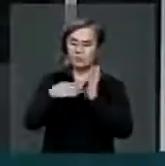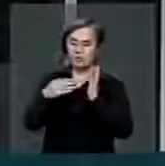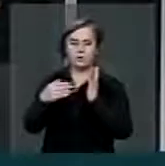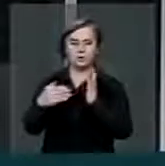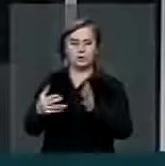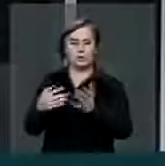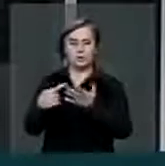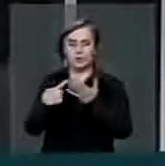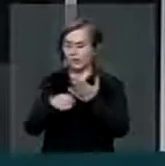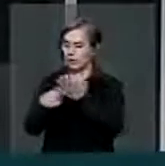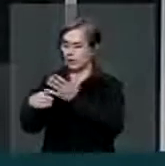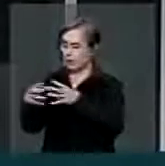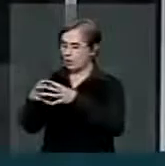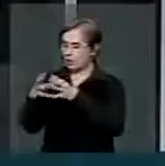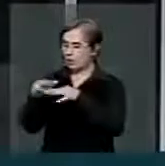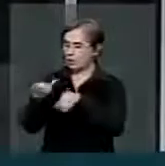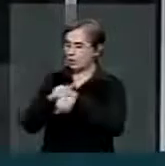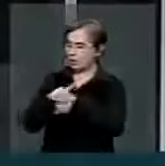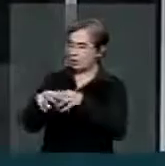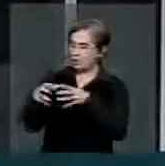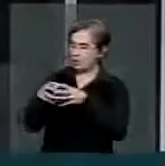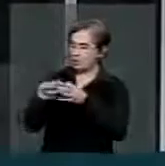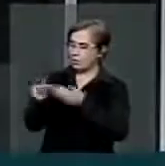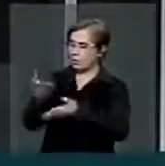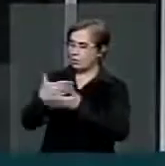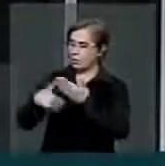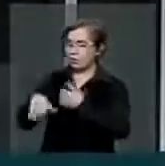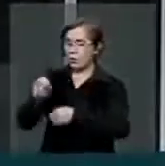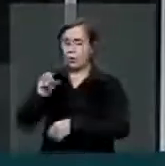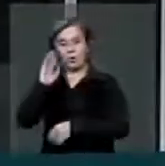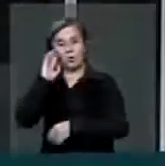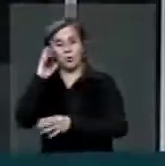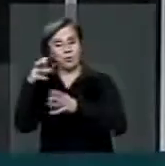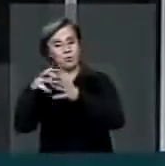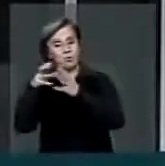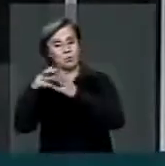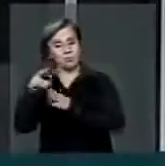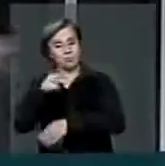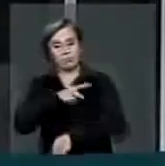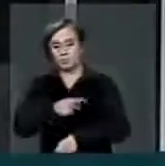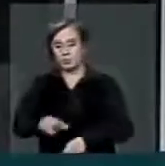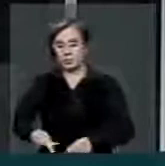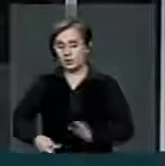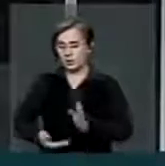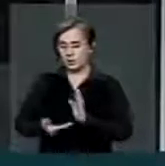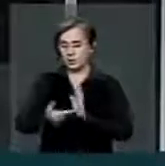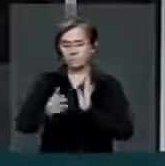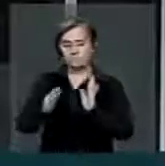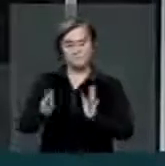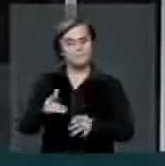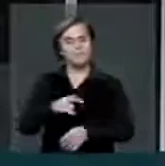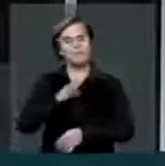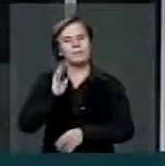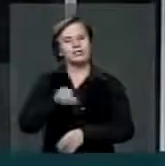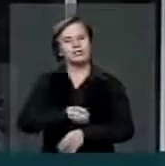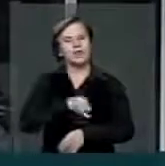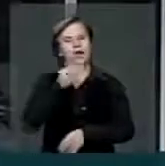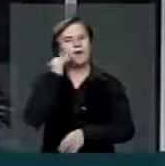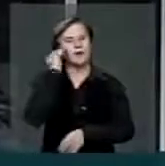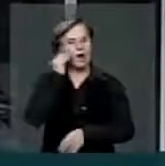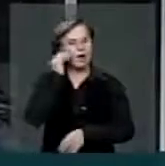reunião da mesa, do presidente ou dos líderes, ou uma decisão monocrática do presidente. Nós já temos várias experiências de